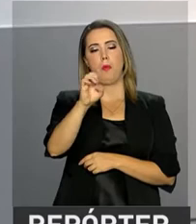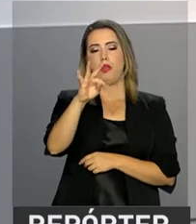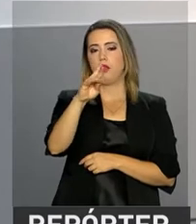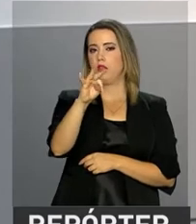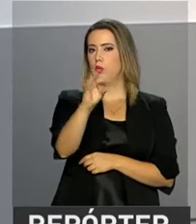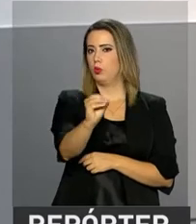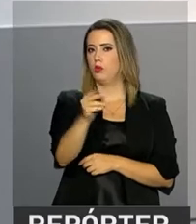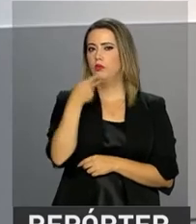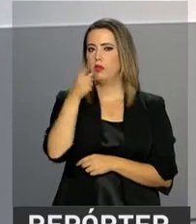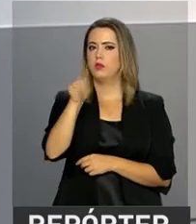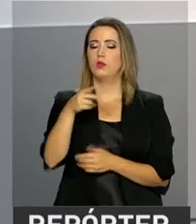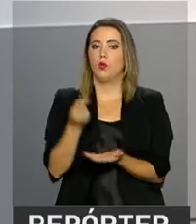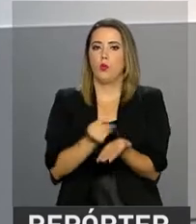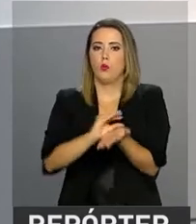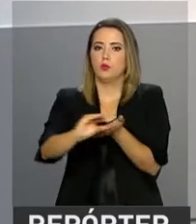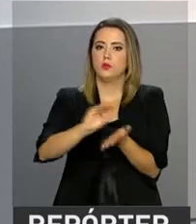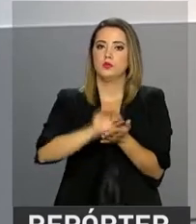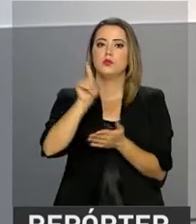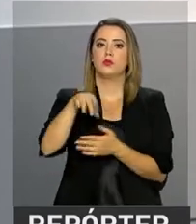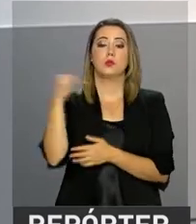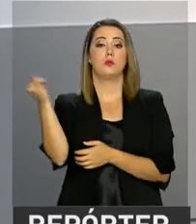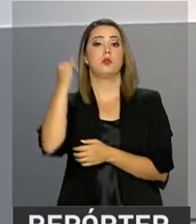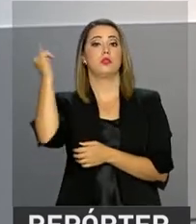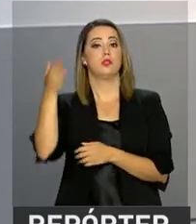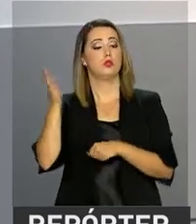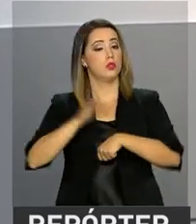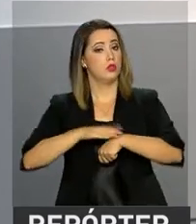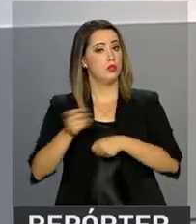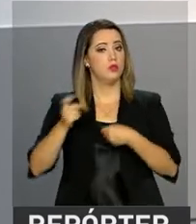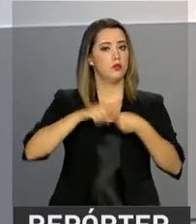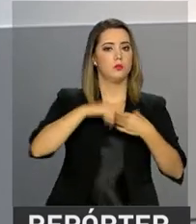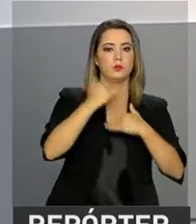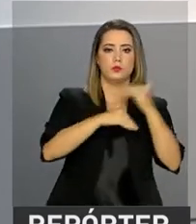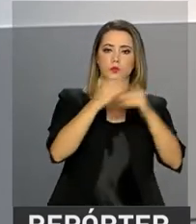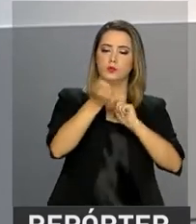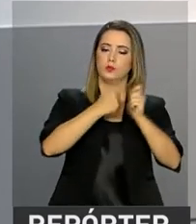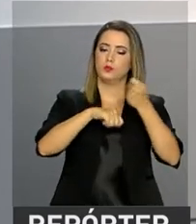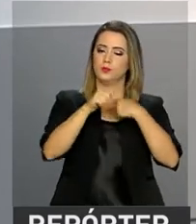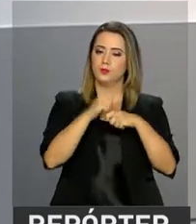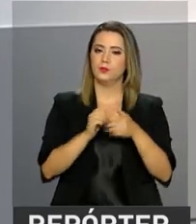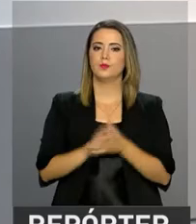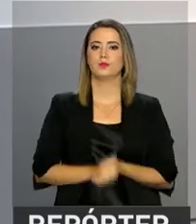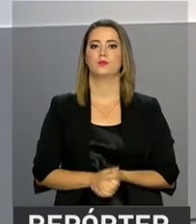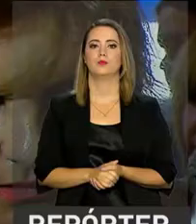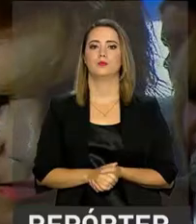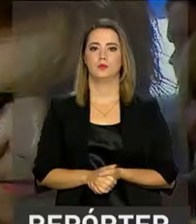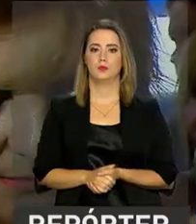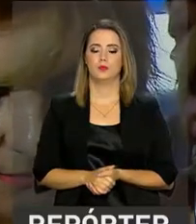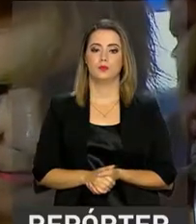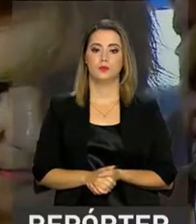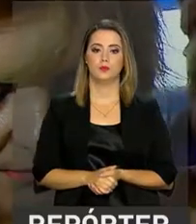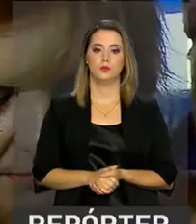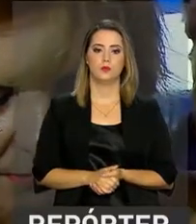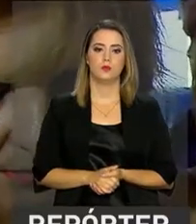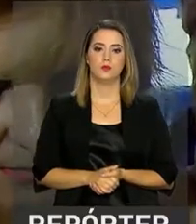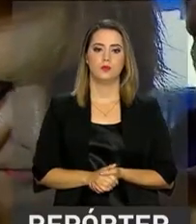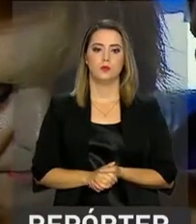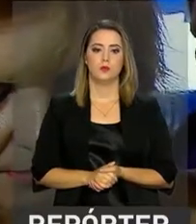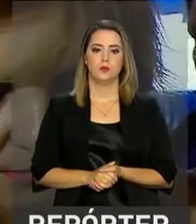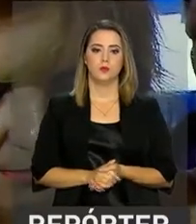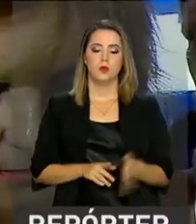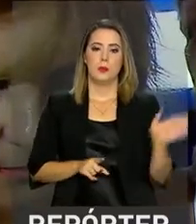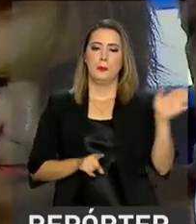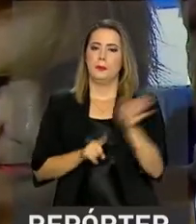no setor é essencial neste momento de retomada do crescimento do país a